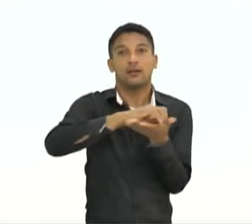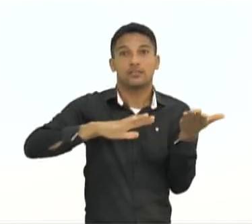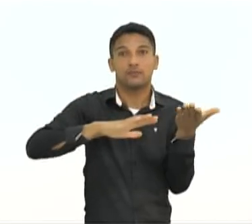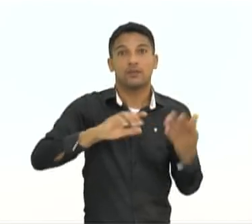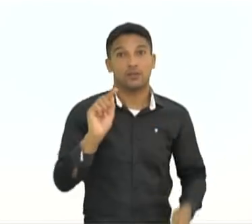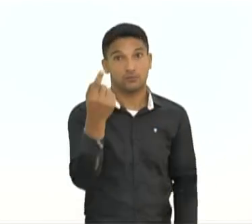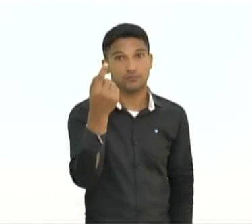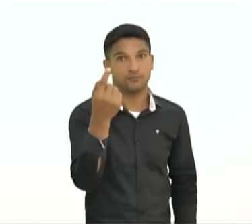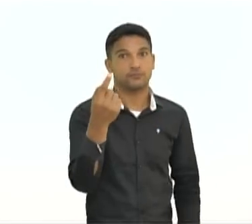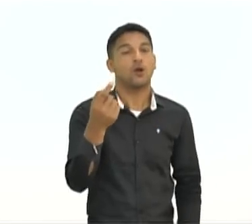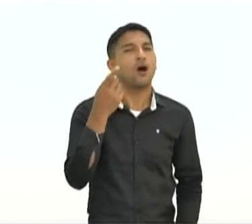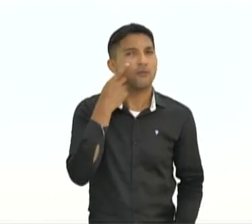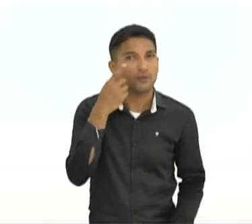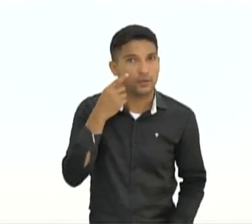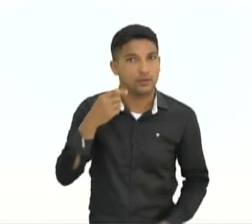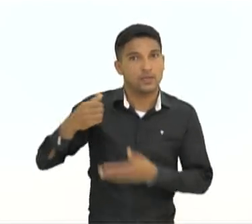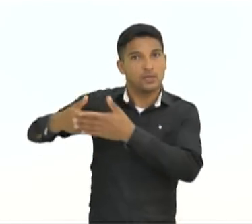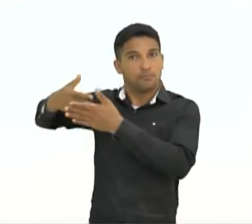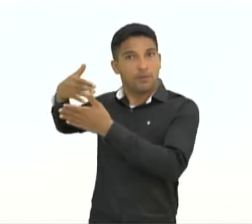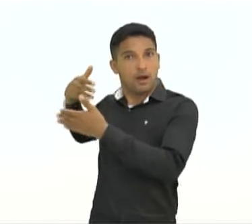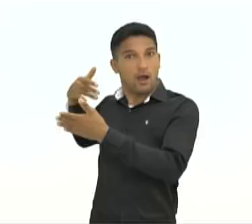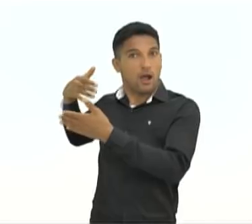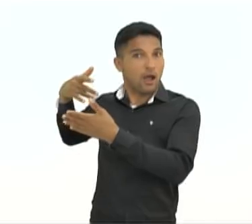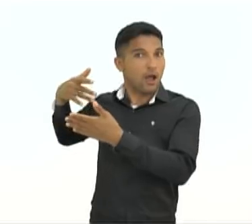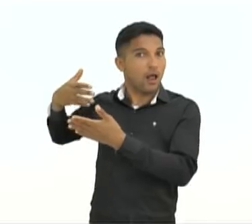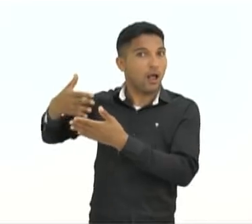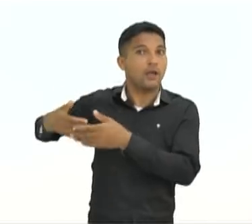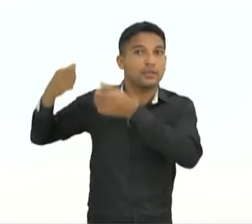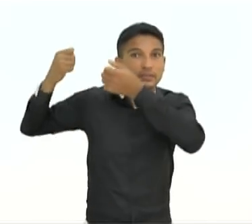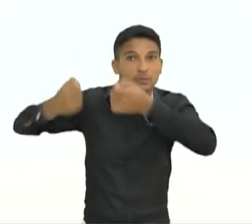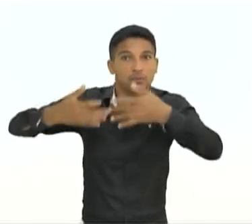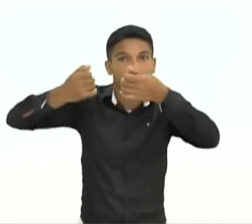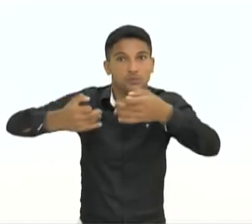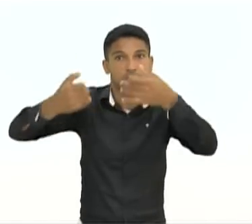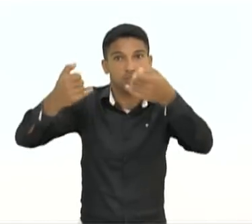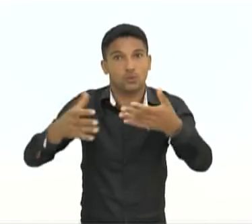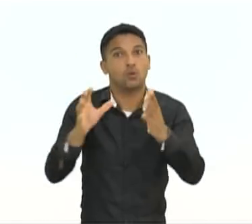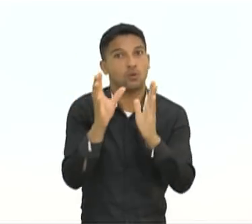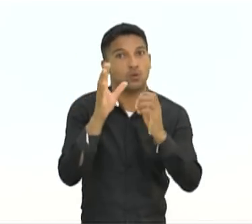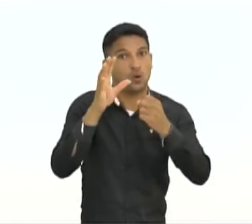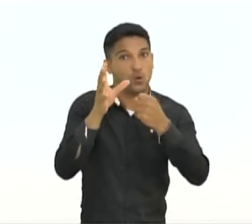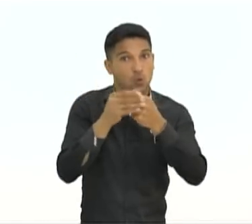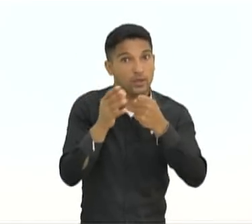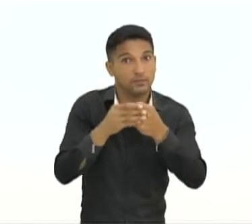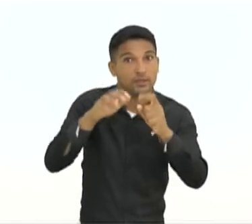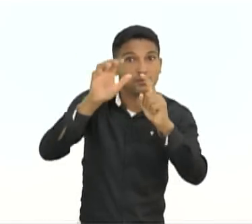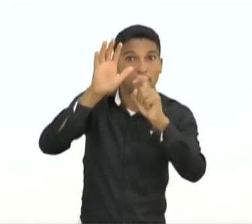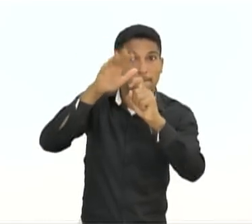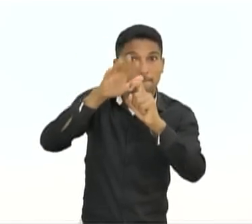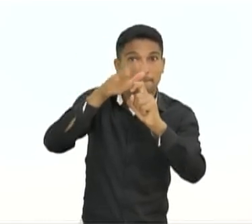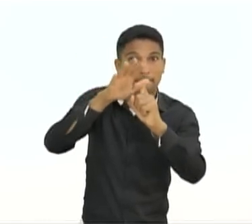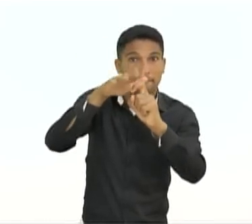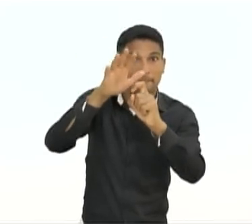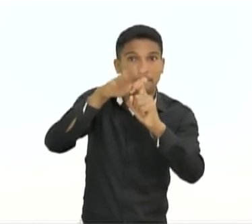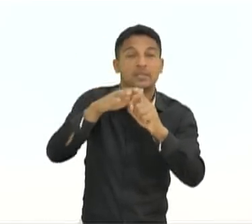do conteúdo exposto, caracterize o conhecimento mítico, tá? Você pode chamar de conhecimento